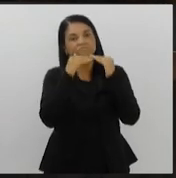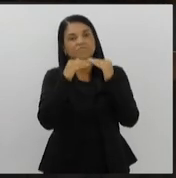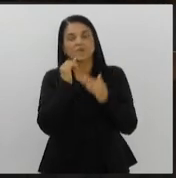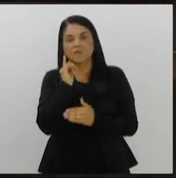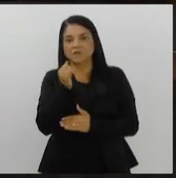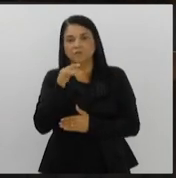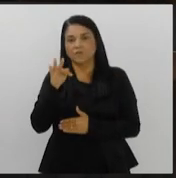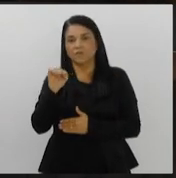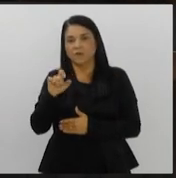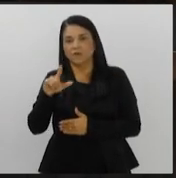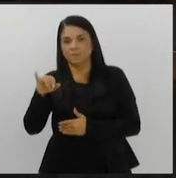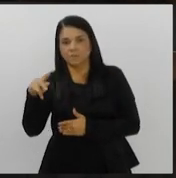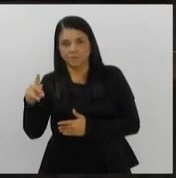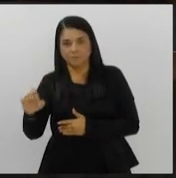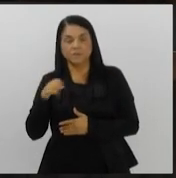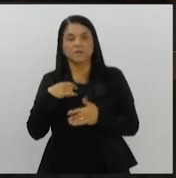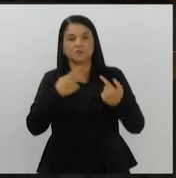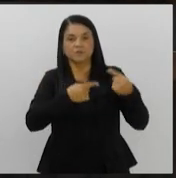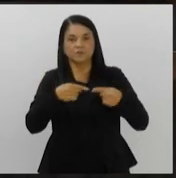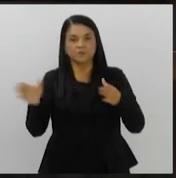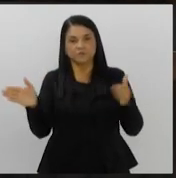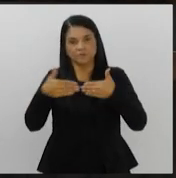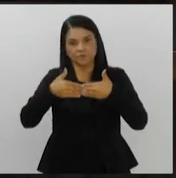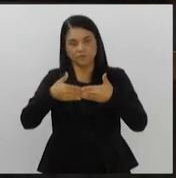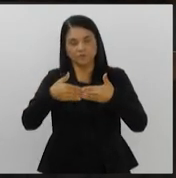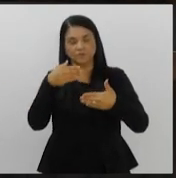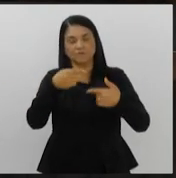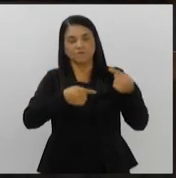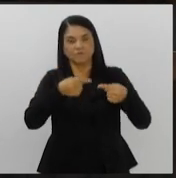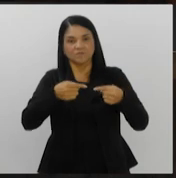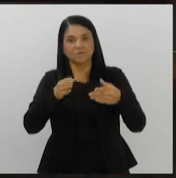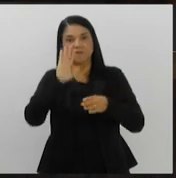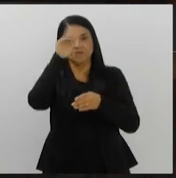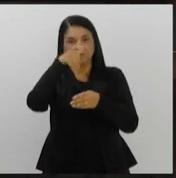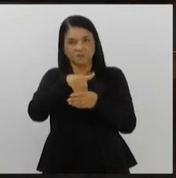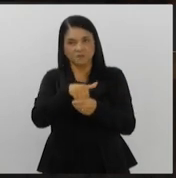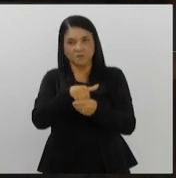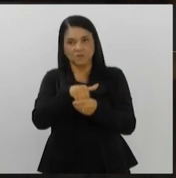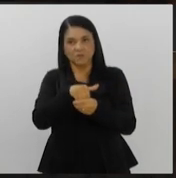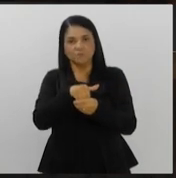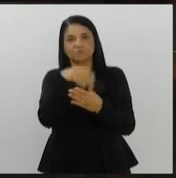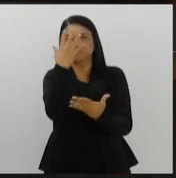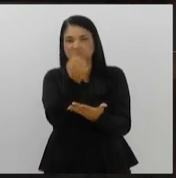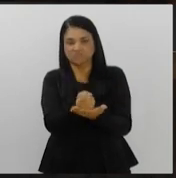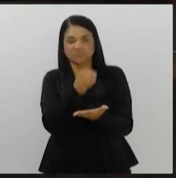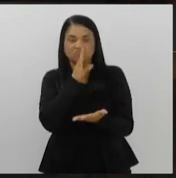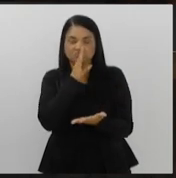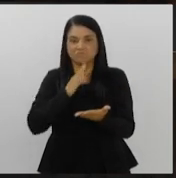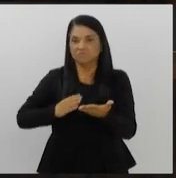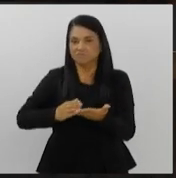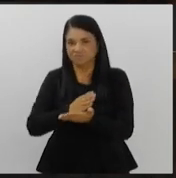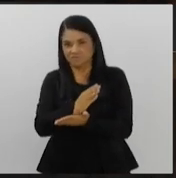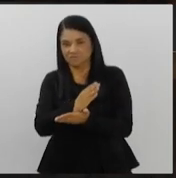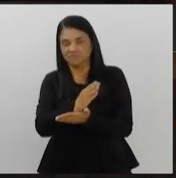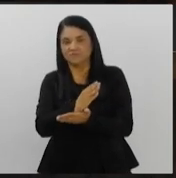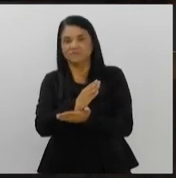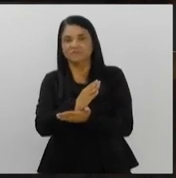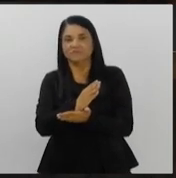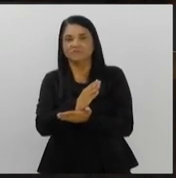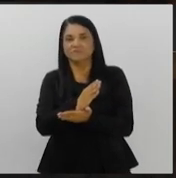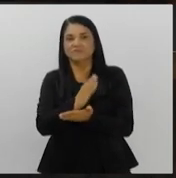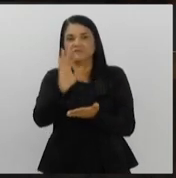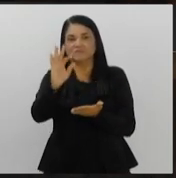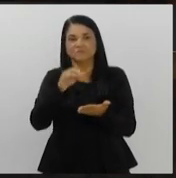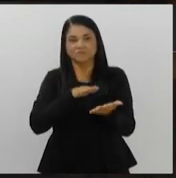deputado Felipe Soares. Em discussão, não havendo quem queira discutir, encerrada a discussão e votação. Senhores que aprovam, mas como estão, aprovado. Vai